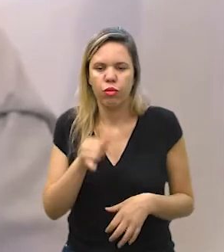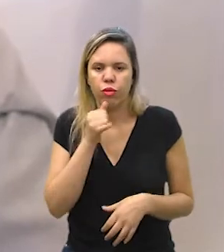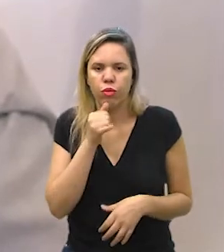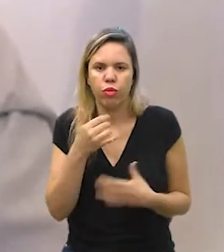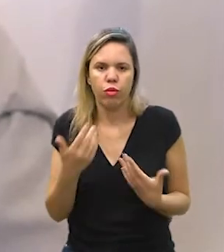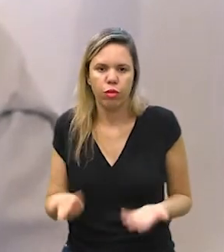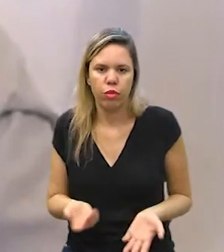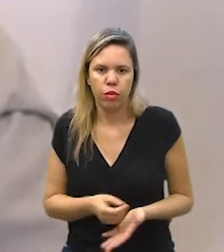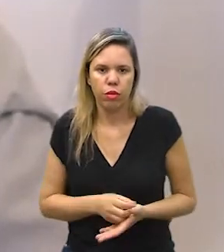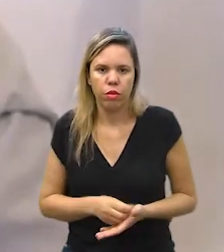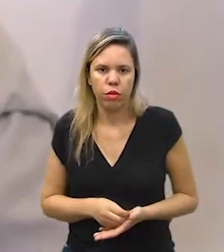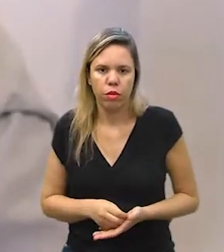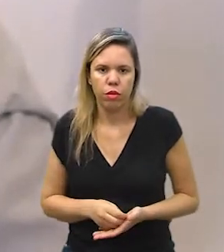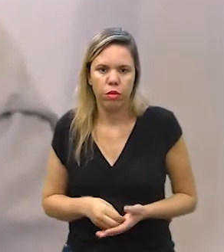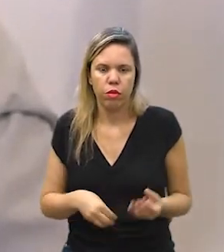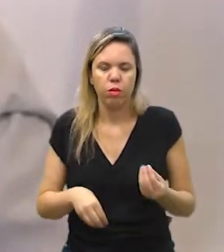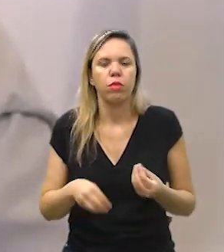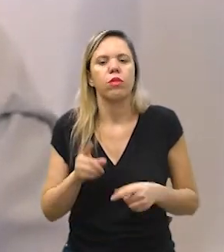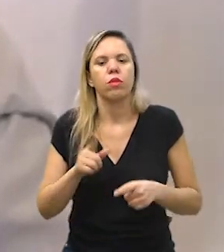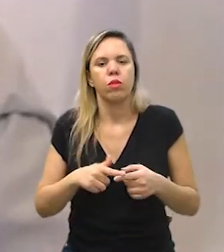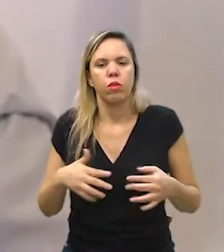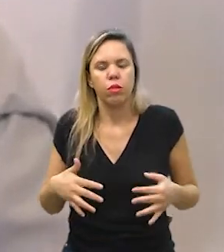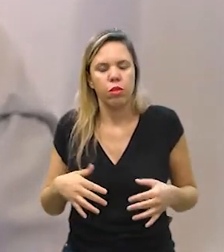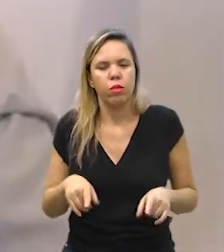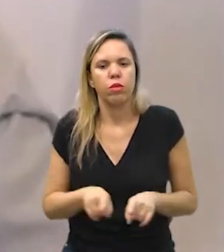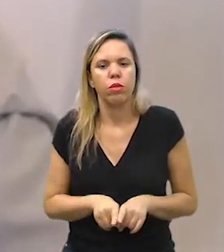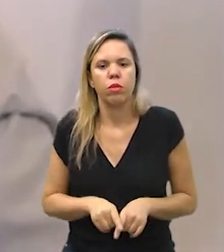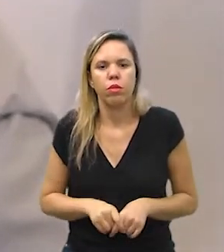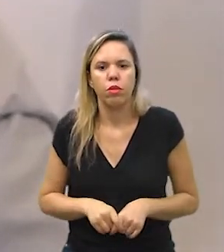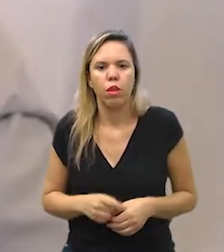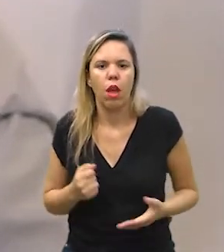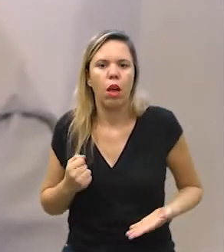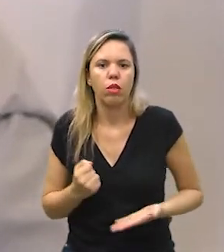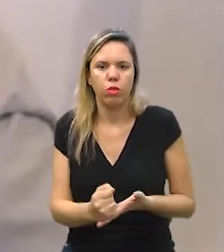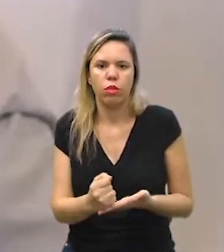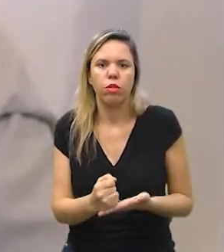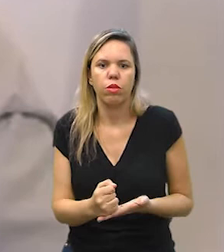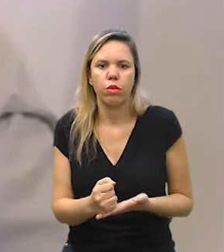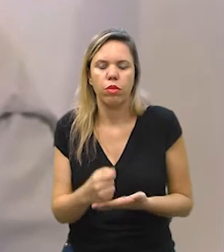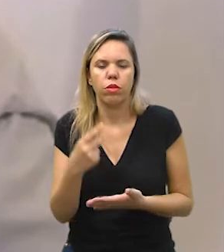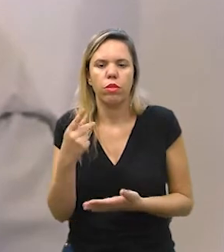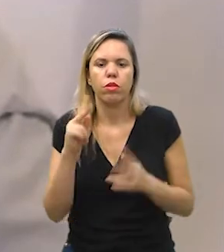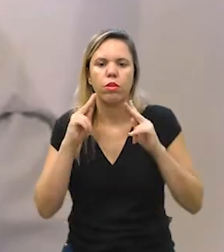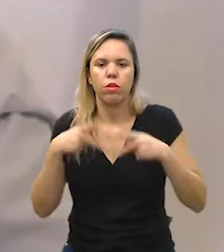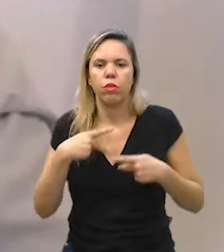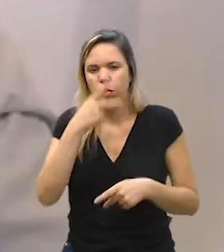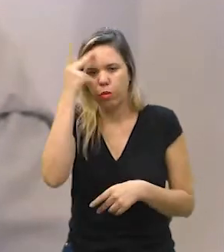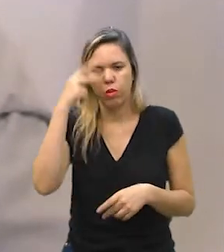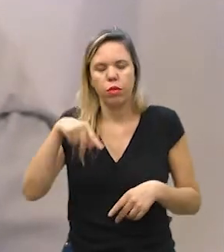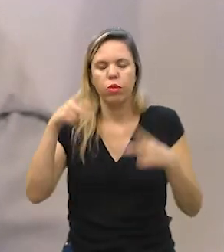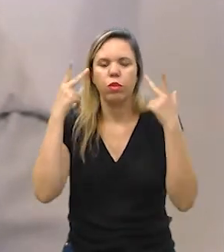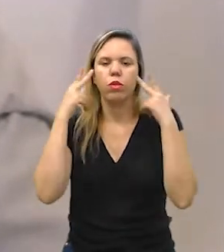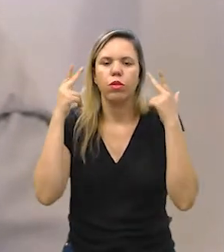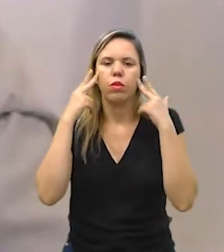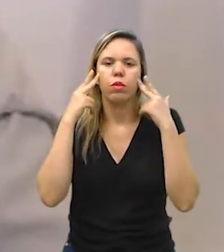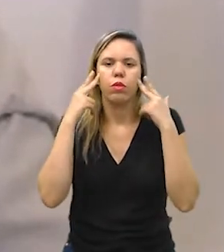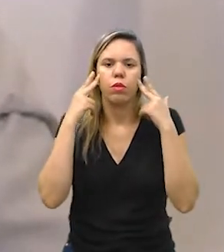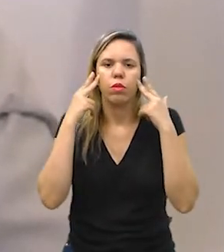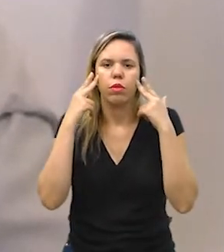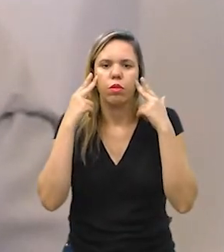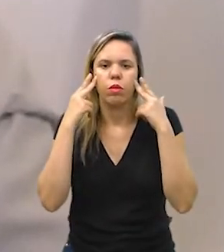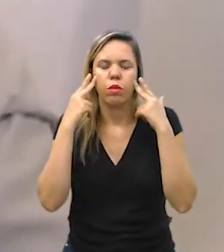como um instrumento, uma ferramenta para ajudar o ser humano a normalizar a